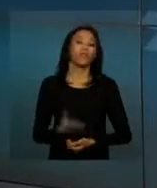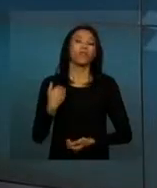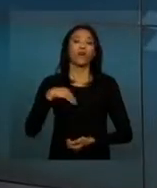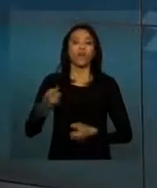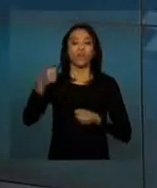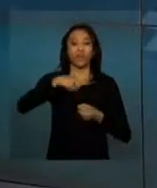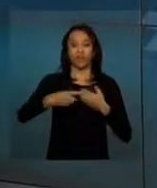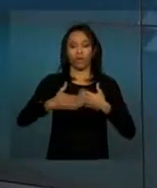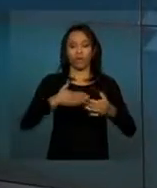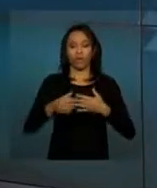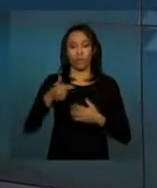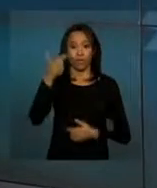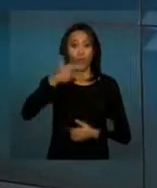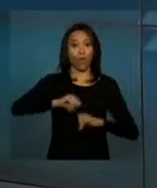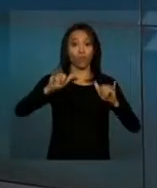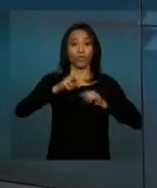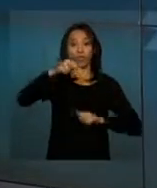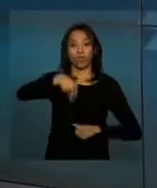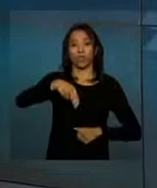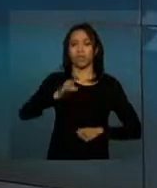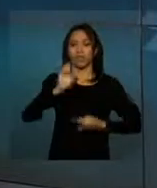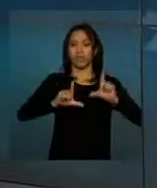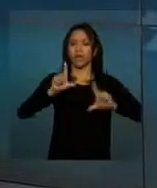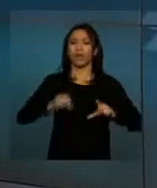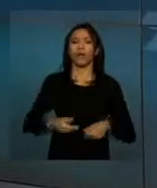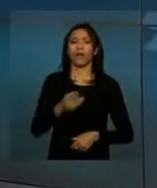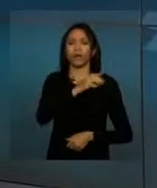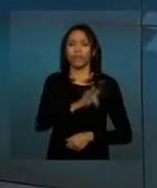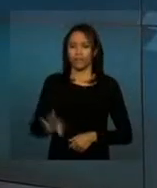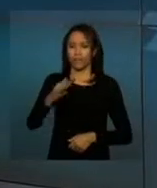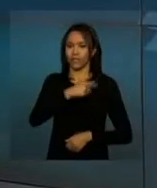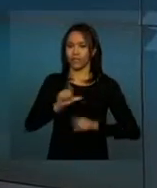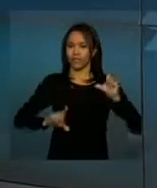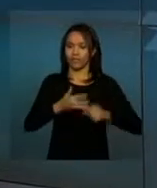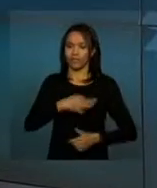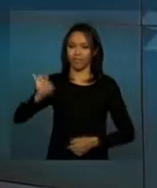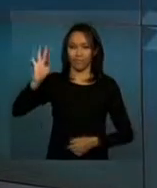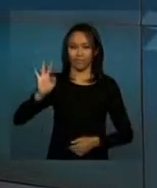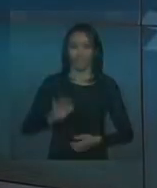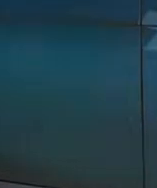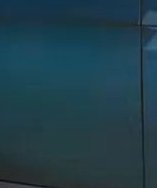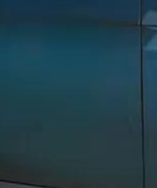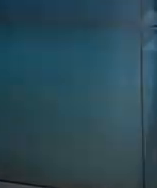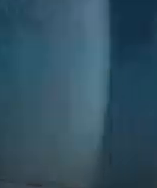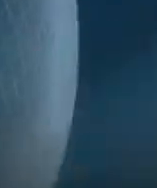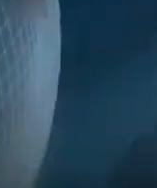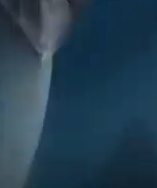podemos voltar a qualquer momento com outras informações. Continue aqui na NBR, a TV do Governo Federal.